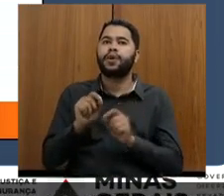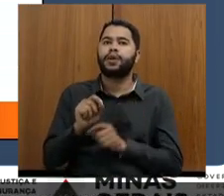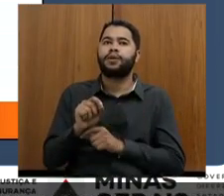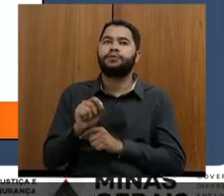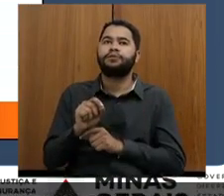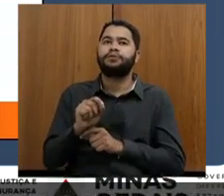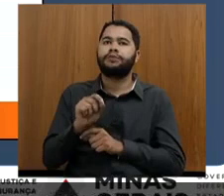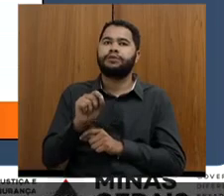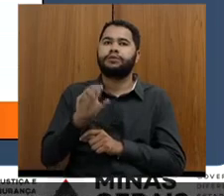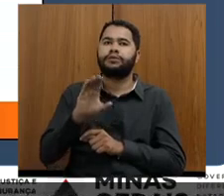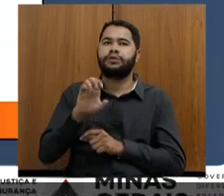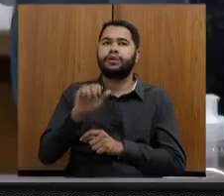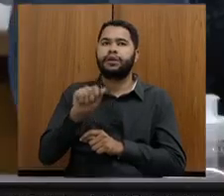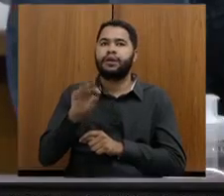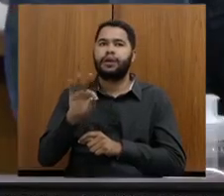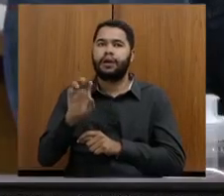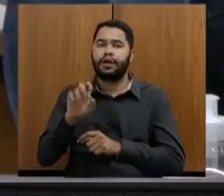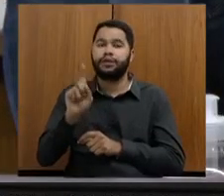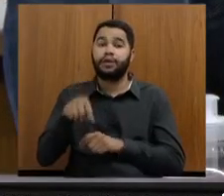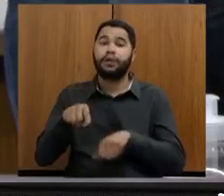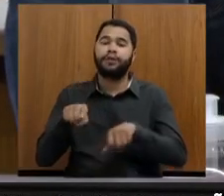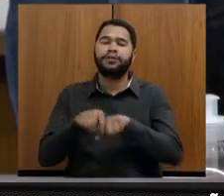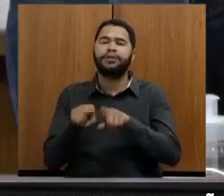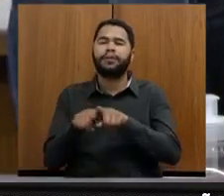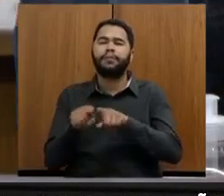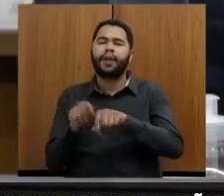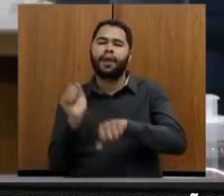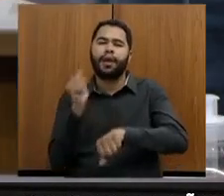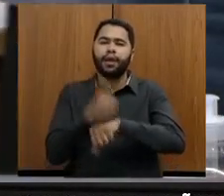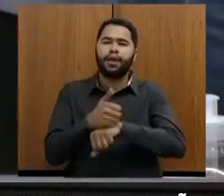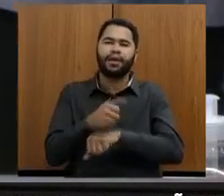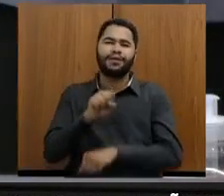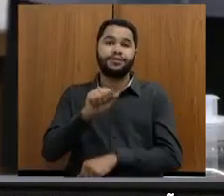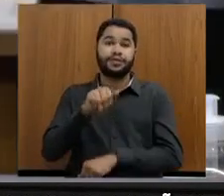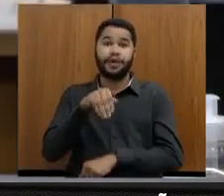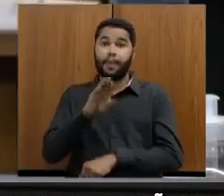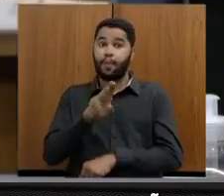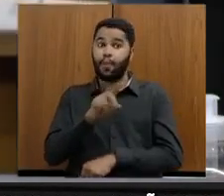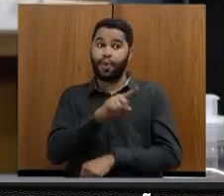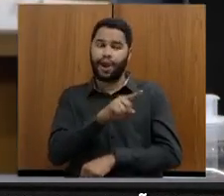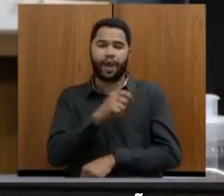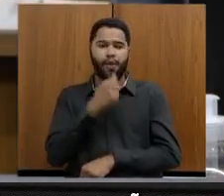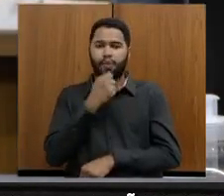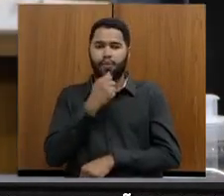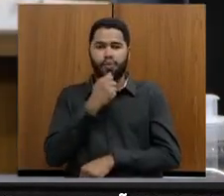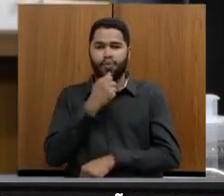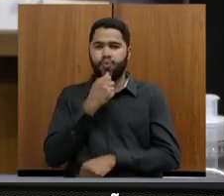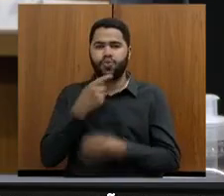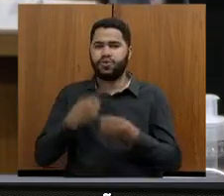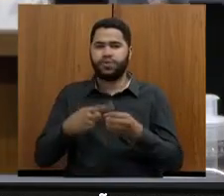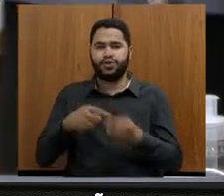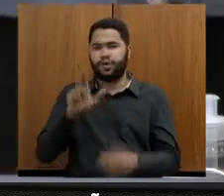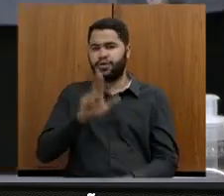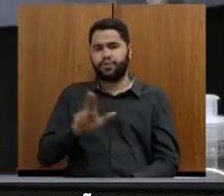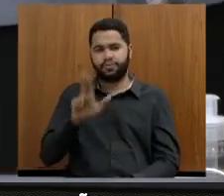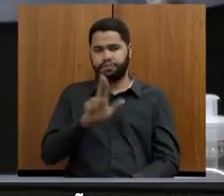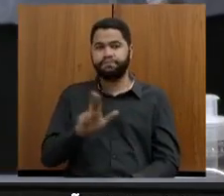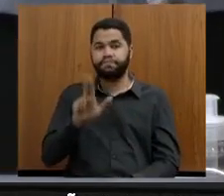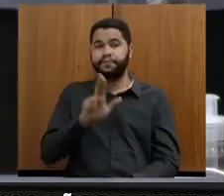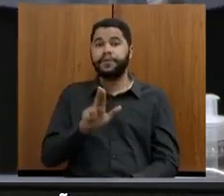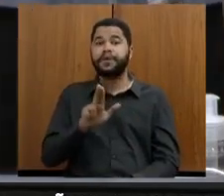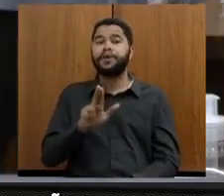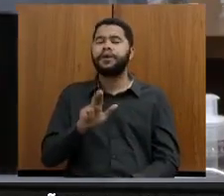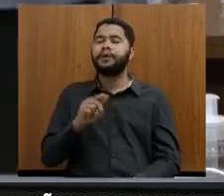a sua planta o trabalho do SAMU nós não temos o SAMU atendendo na cidade de Uberlândia